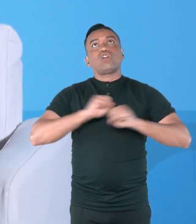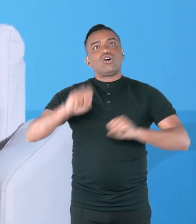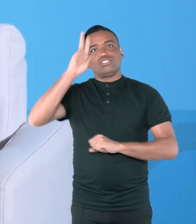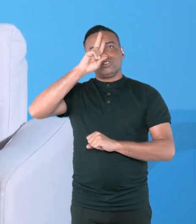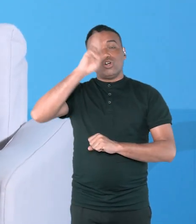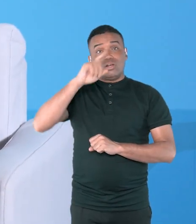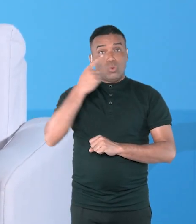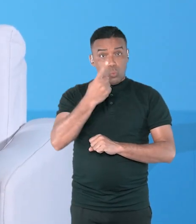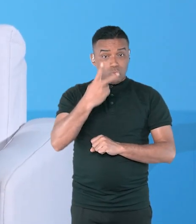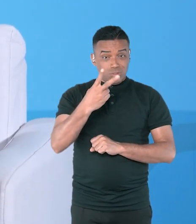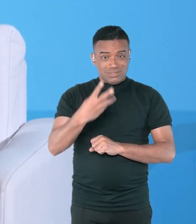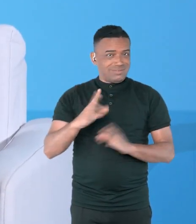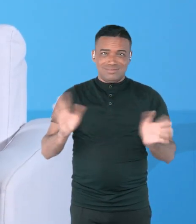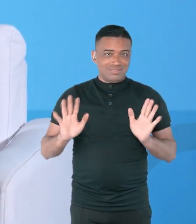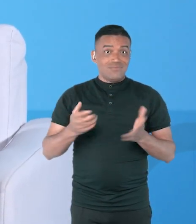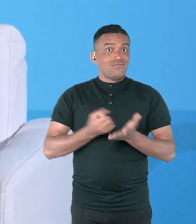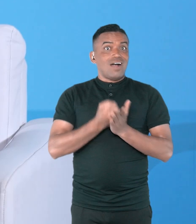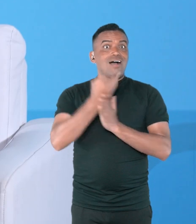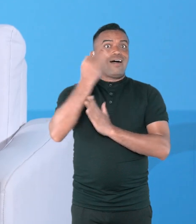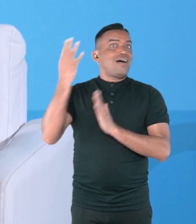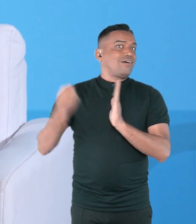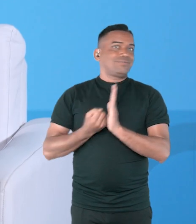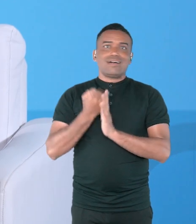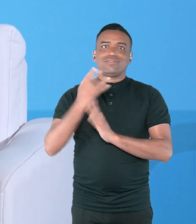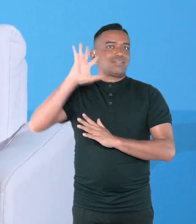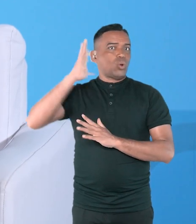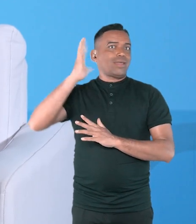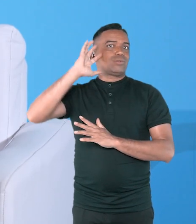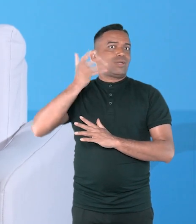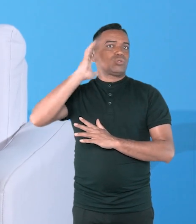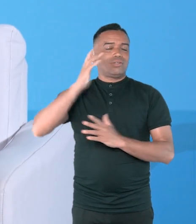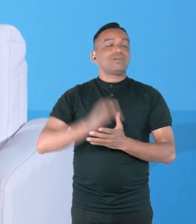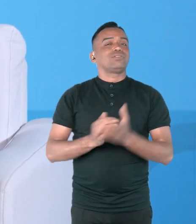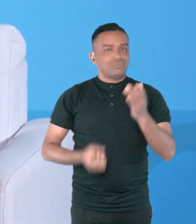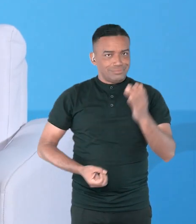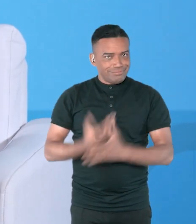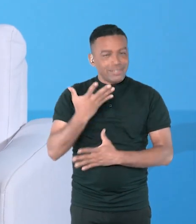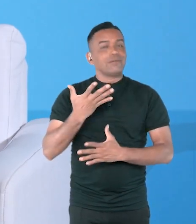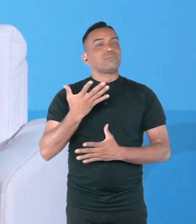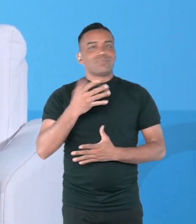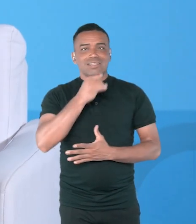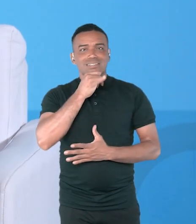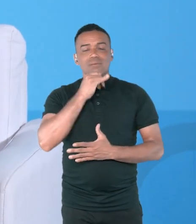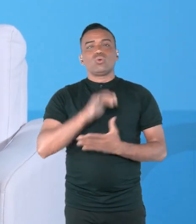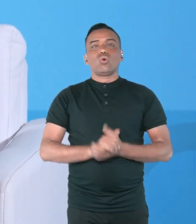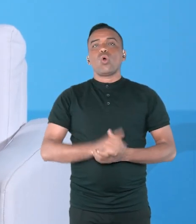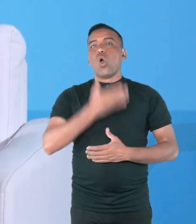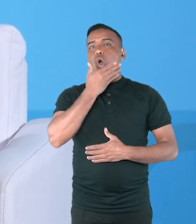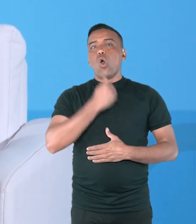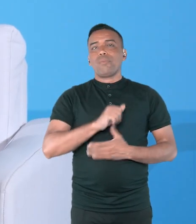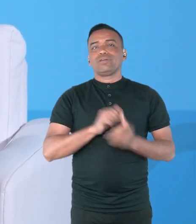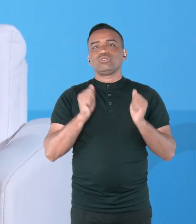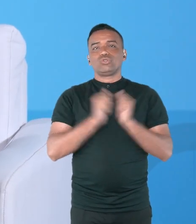gosto de contar essa historinha, porque não foi uma, não foi duas. Eu vi isso acontecer muitas vezes. Por isso que eu criei esse tipo que chama o